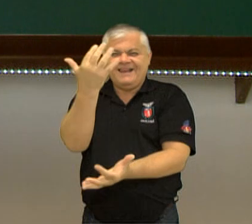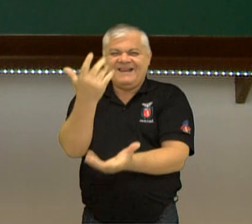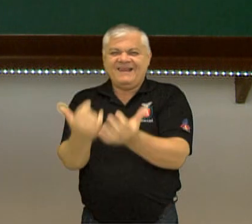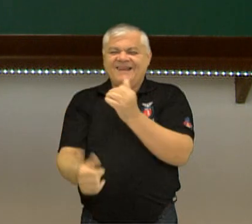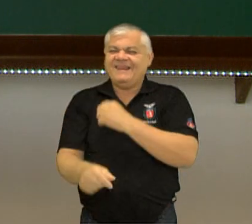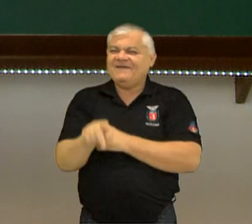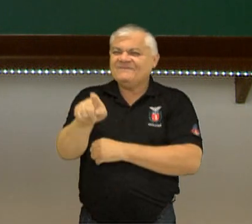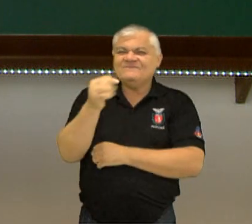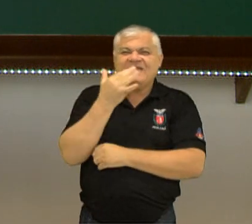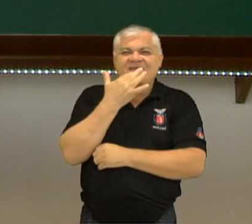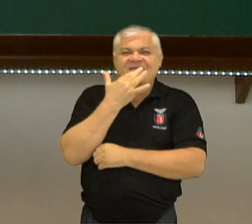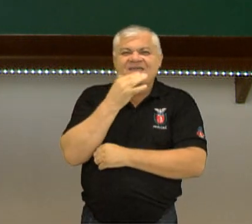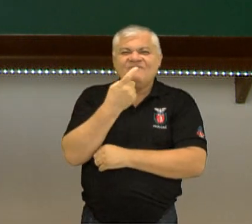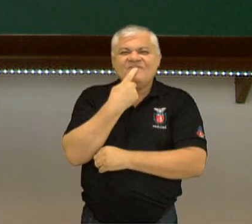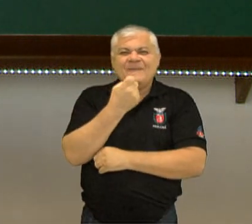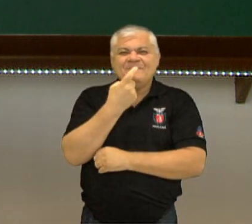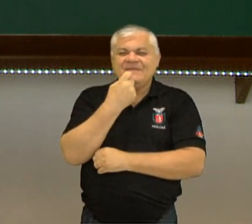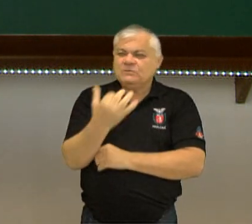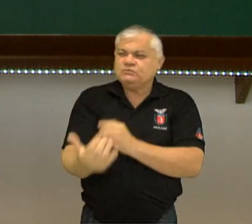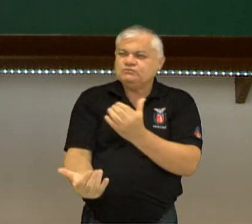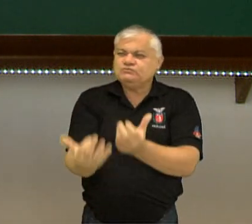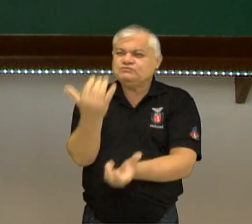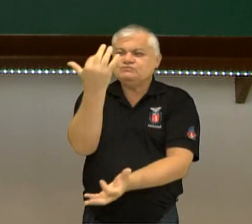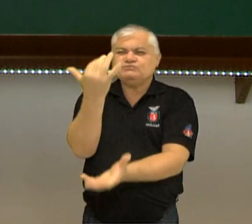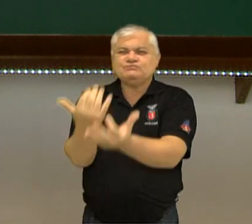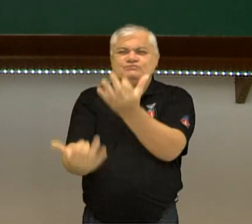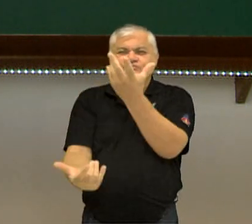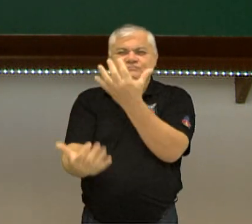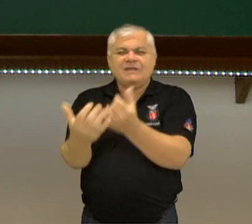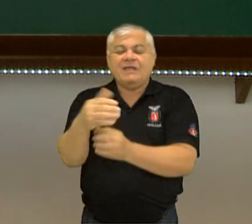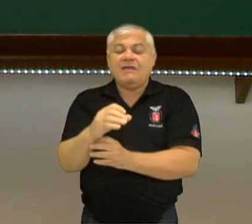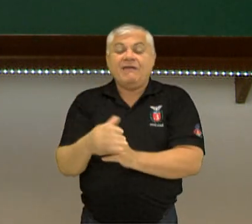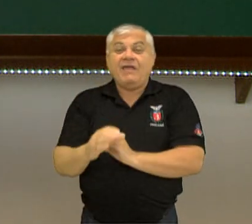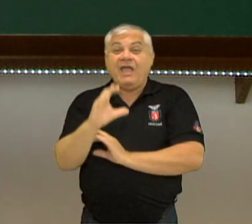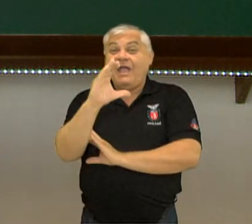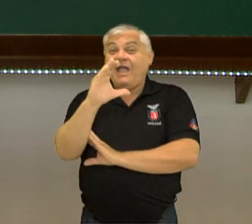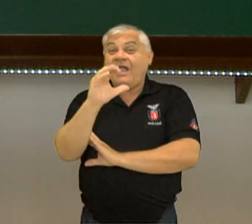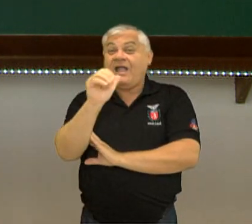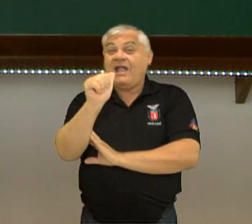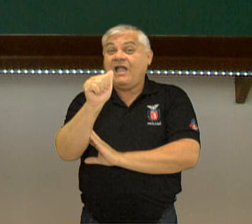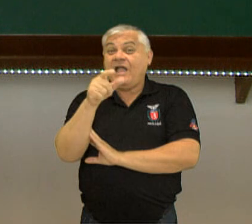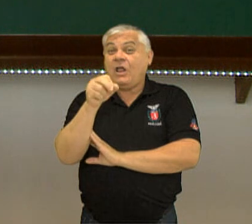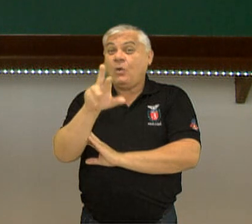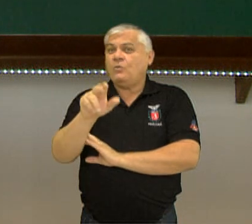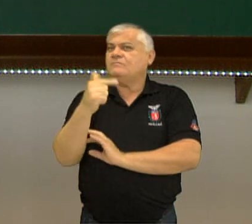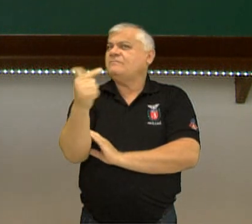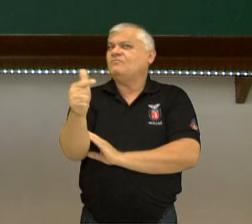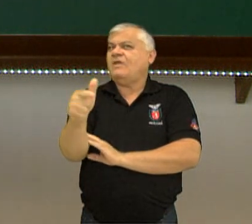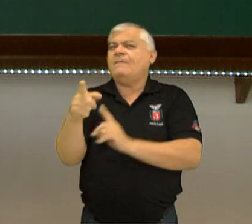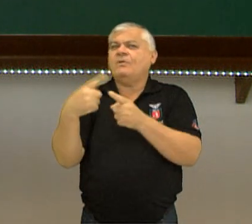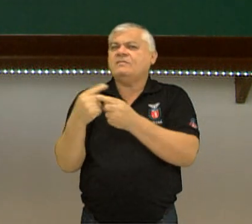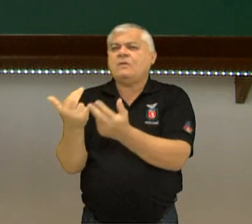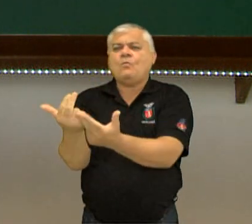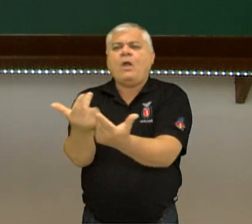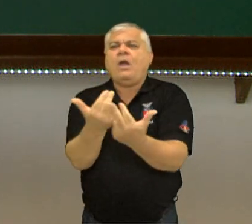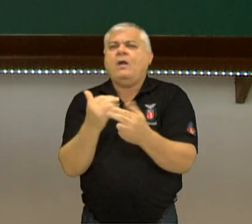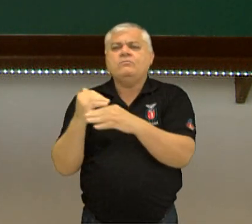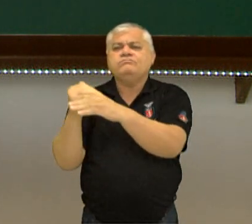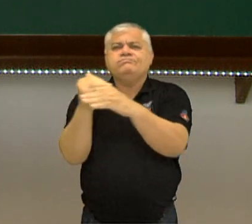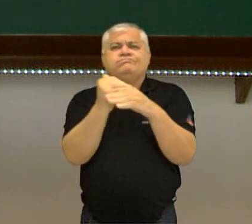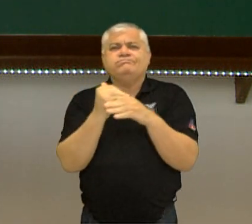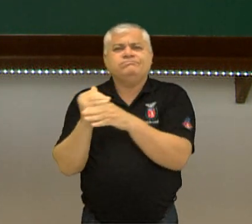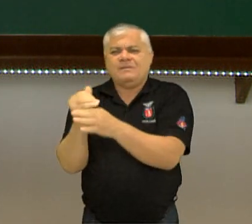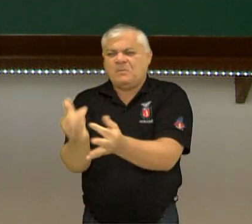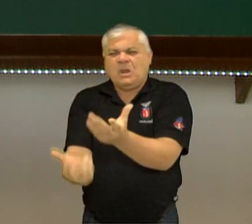acontece? Ali não tem calor porque todas as brasas estão na mesma temperatura. Mas